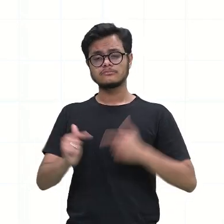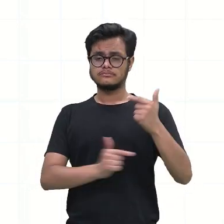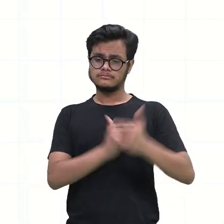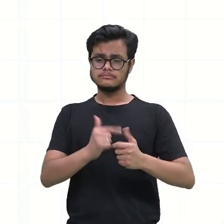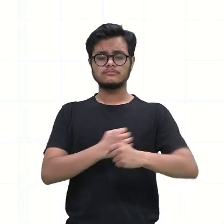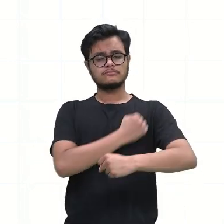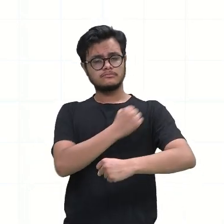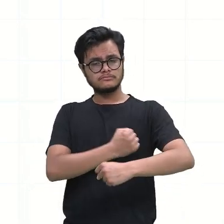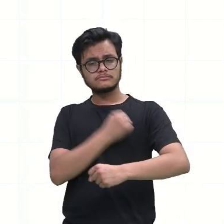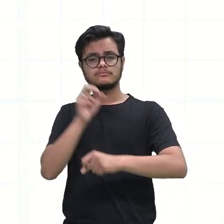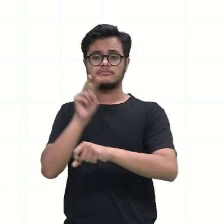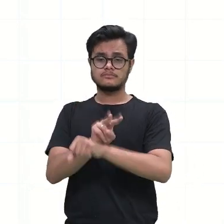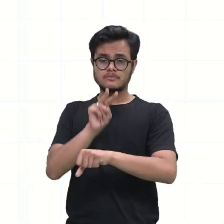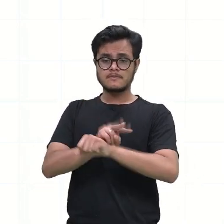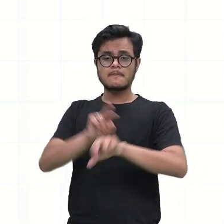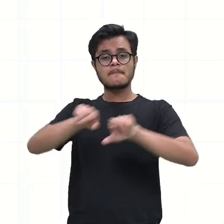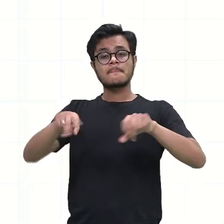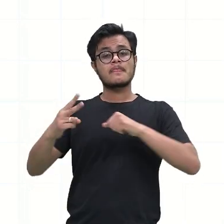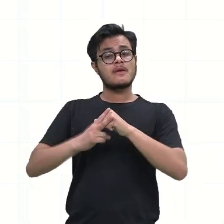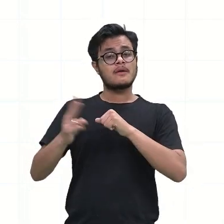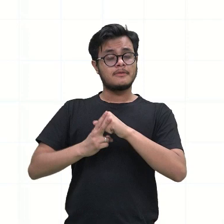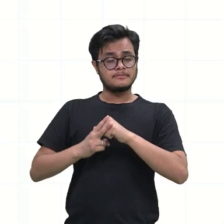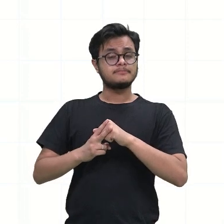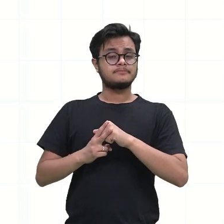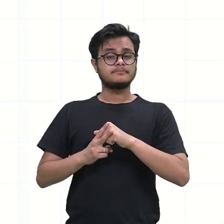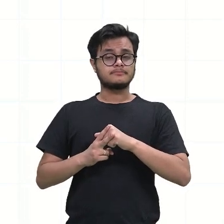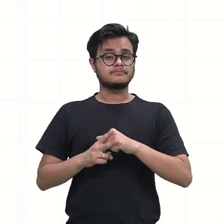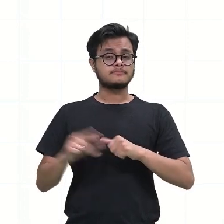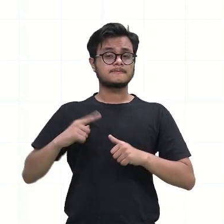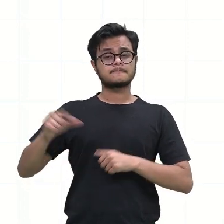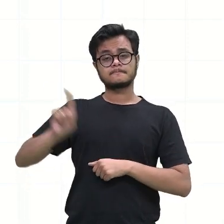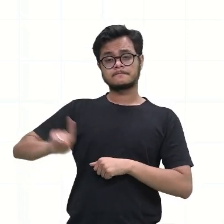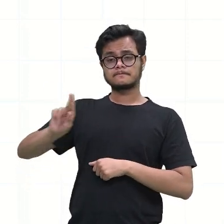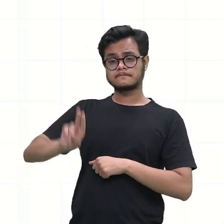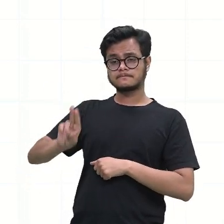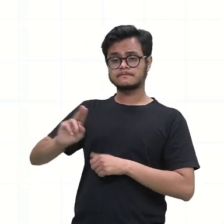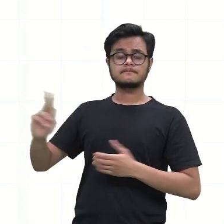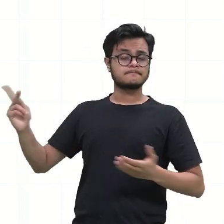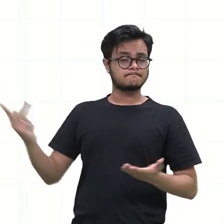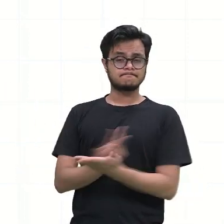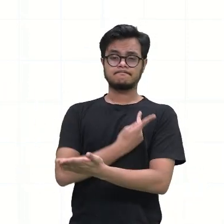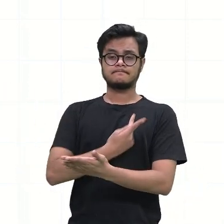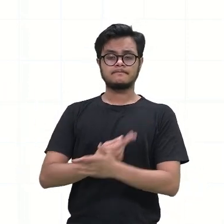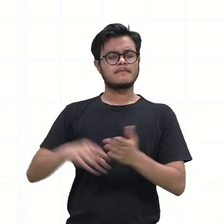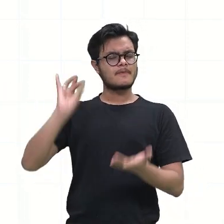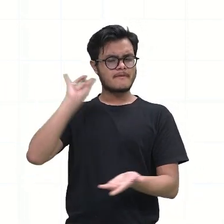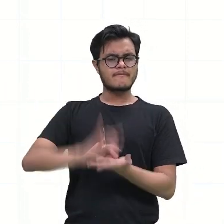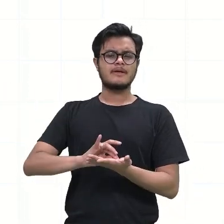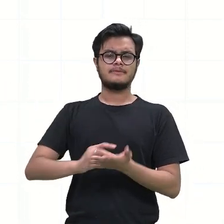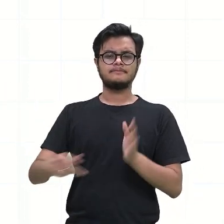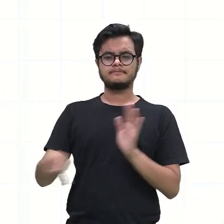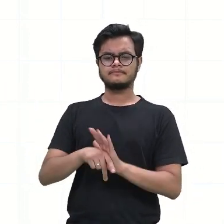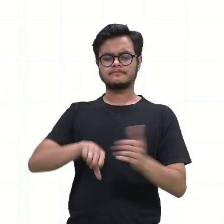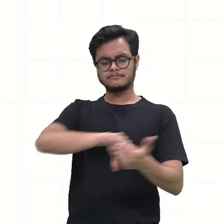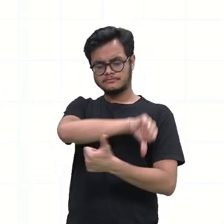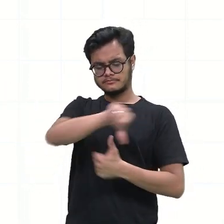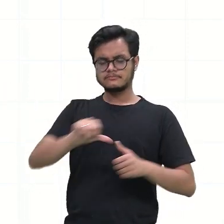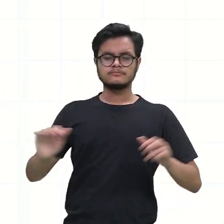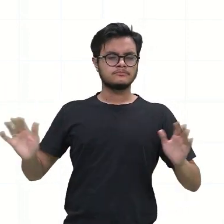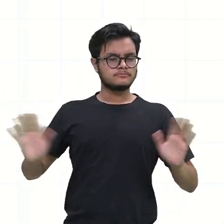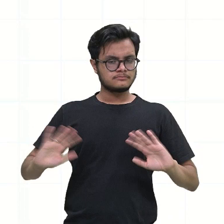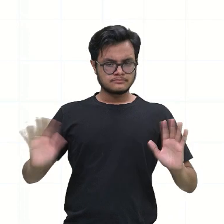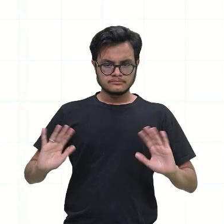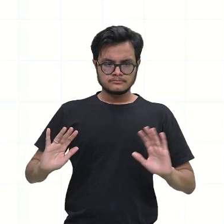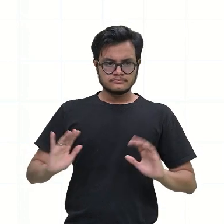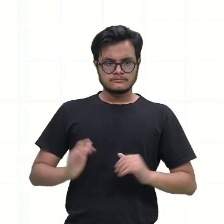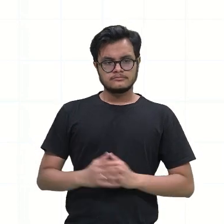cozinhar, cuidar, que são verbos no infinitivo, né? São verbos das suas formas originais, que não foram